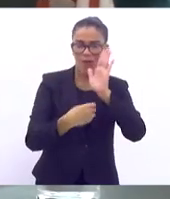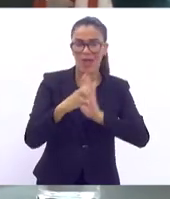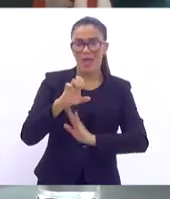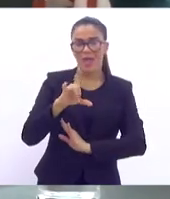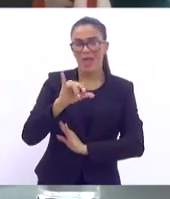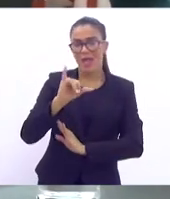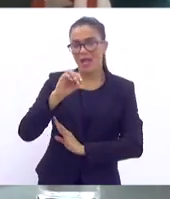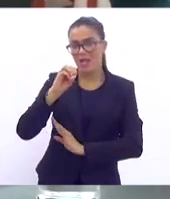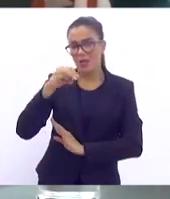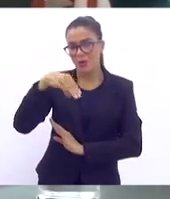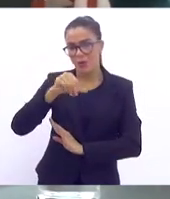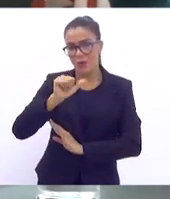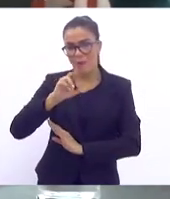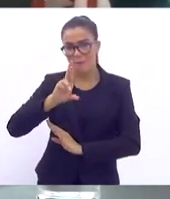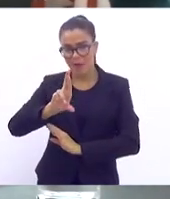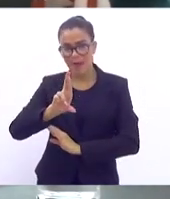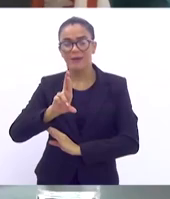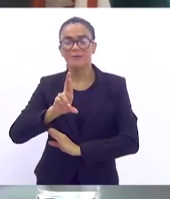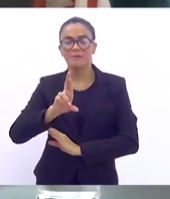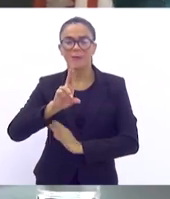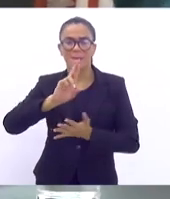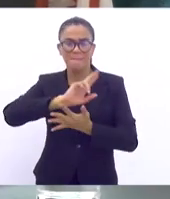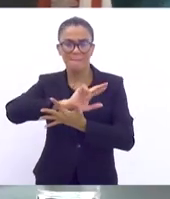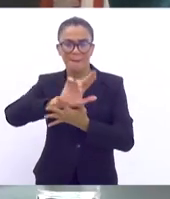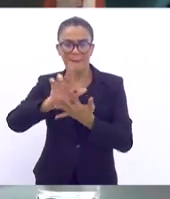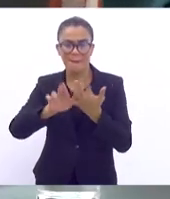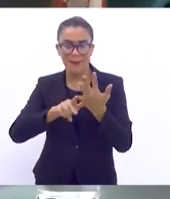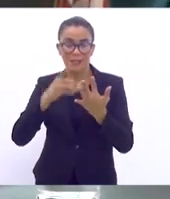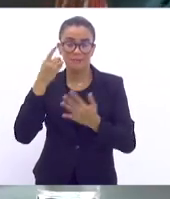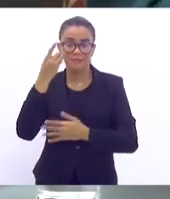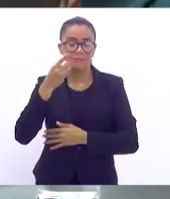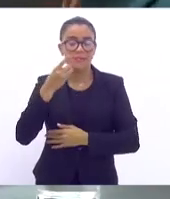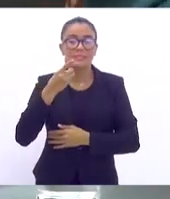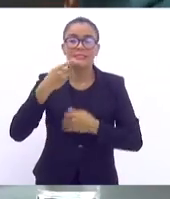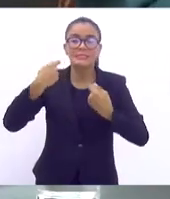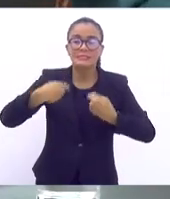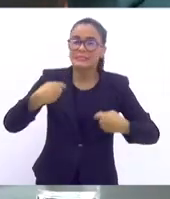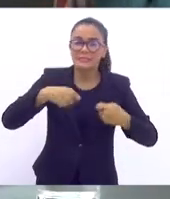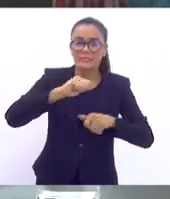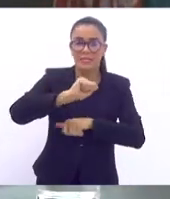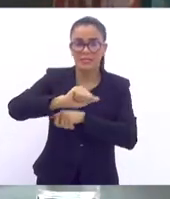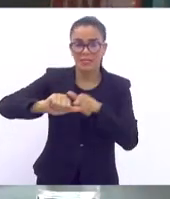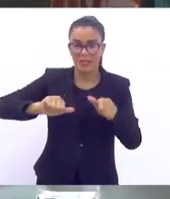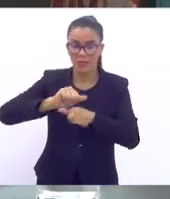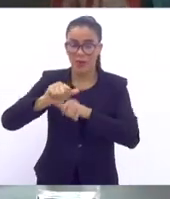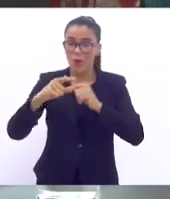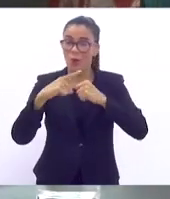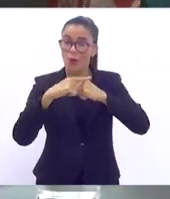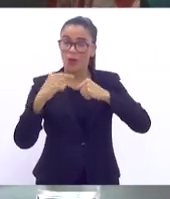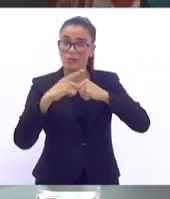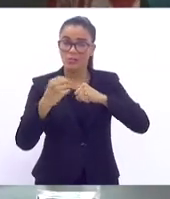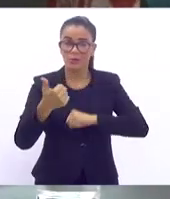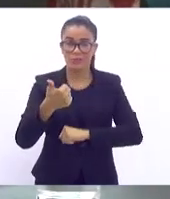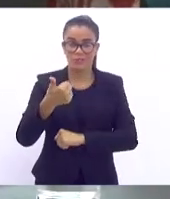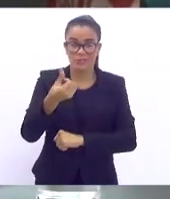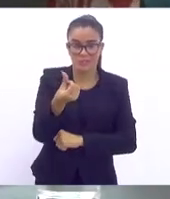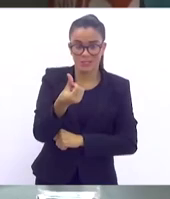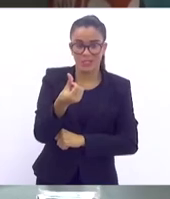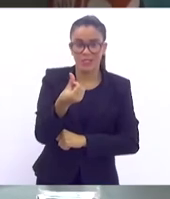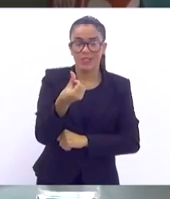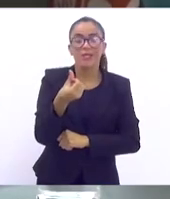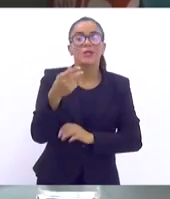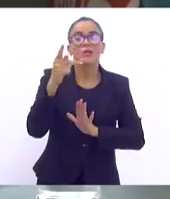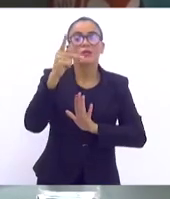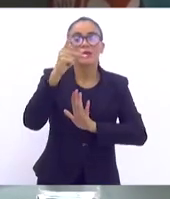o Flávio Serafim Dani Monteiro Renato Souza que devia se alterar o artigo 16 do projeto